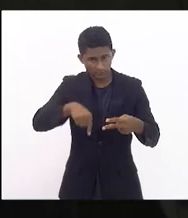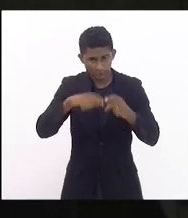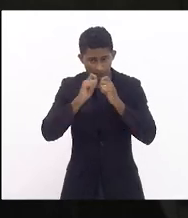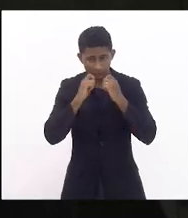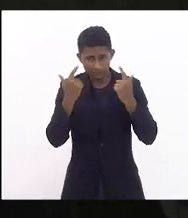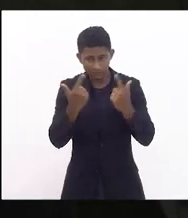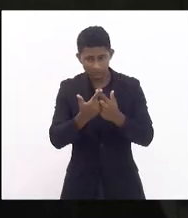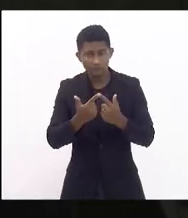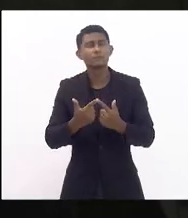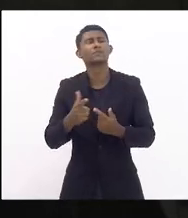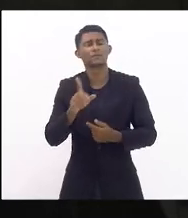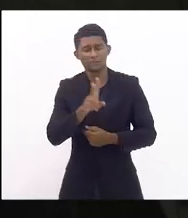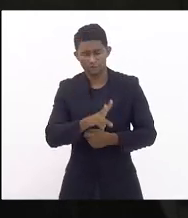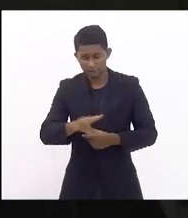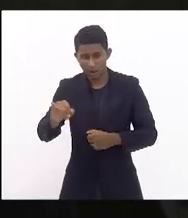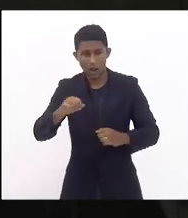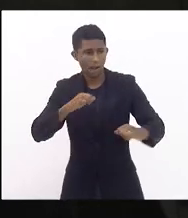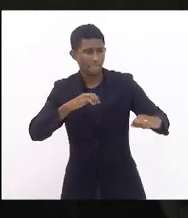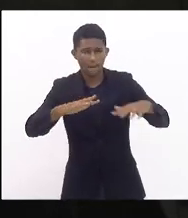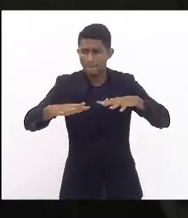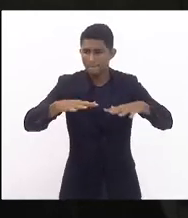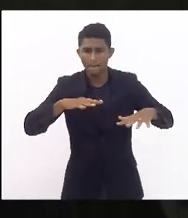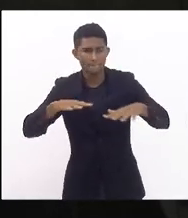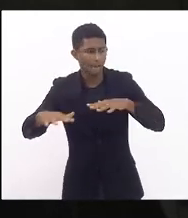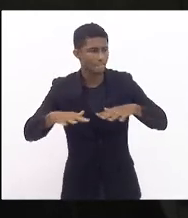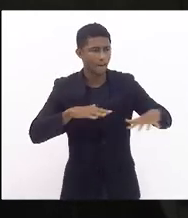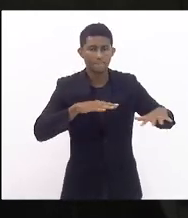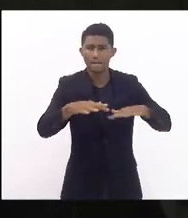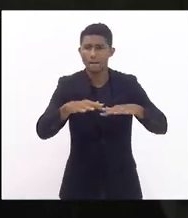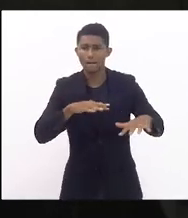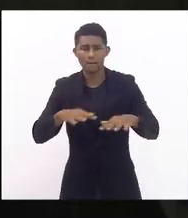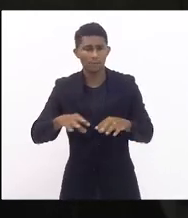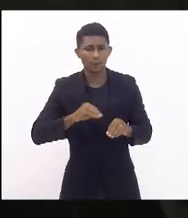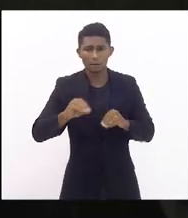grande movimentação, porque